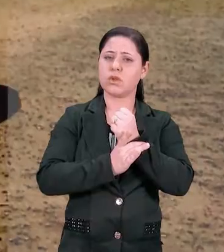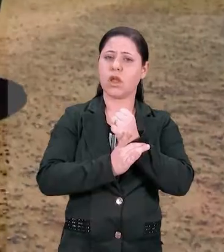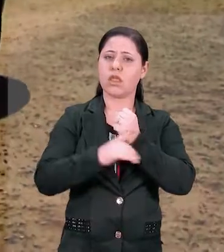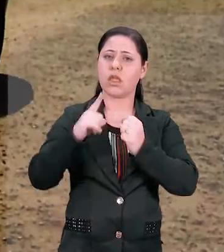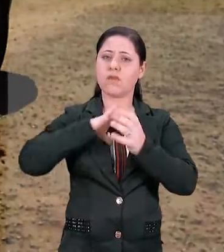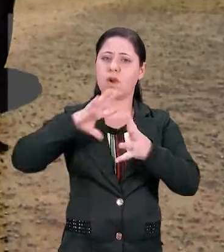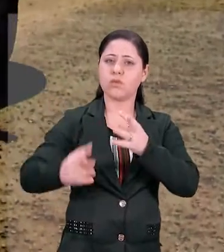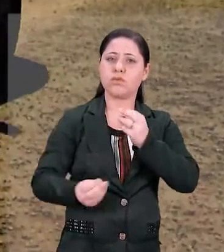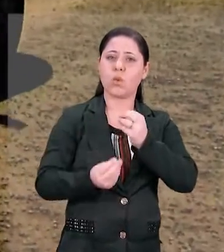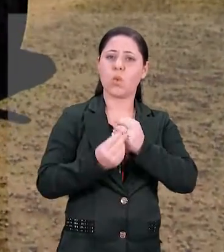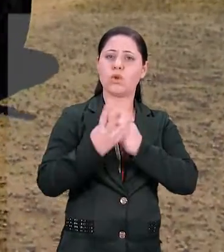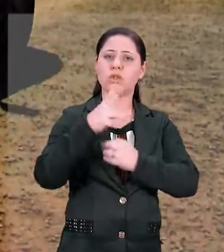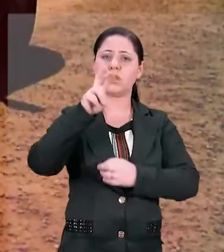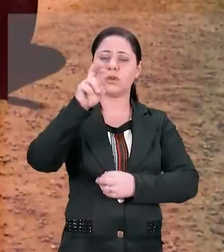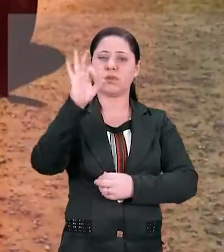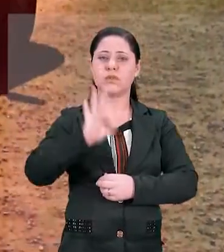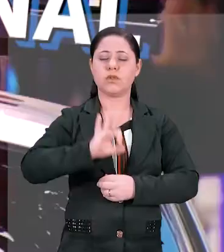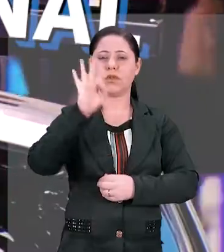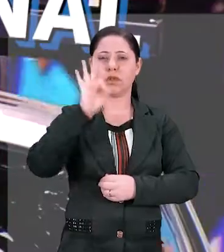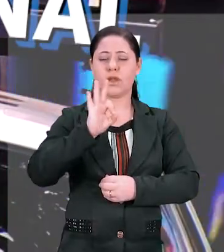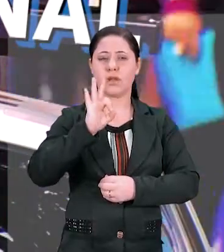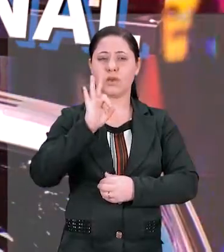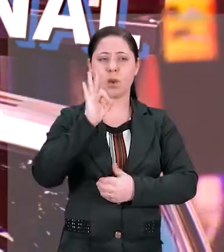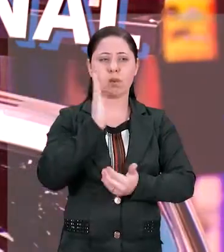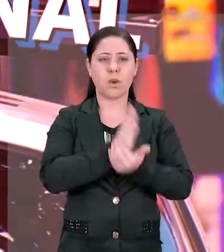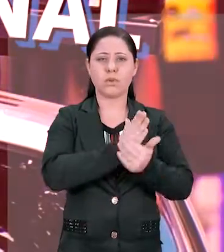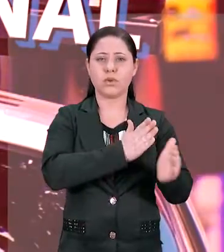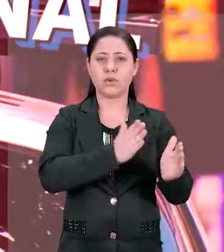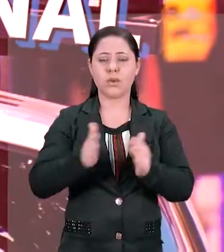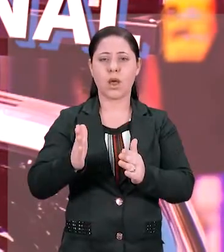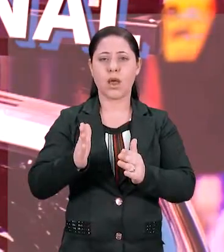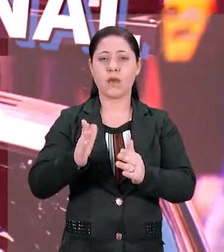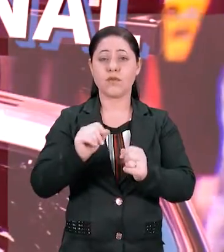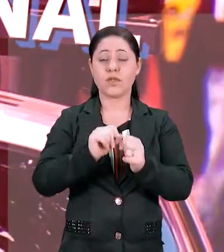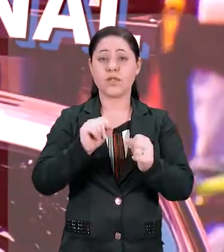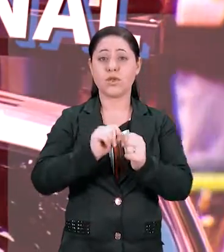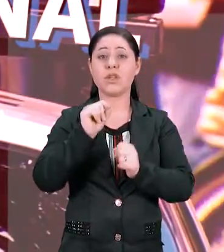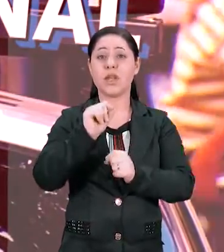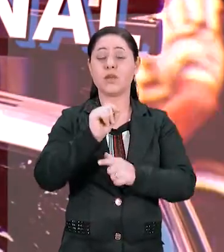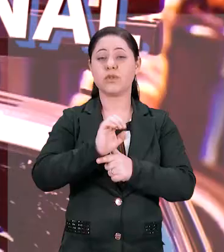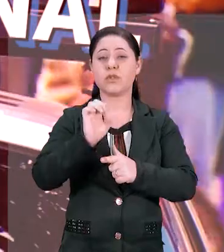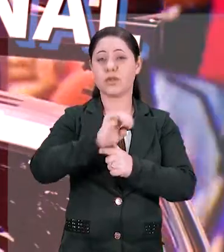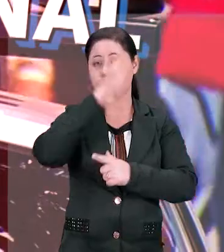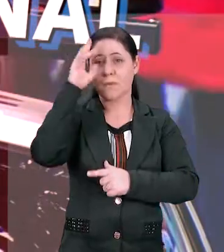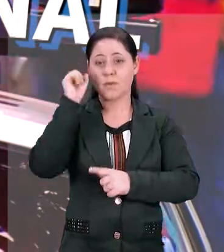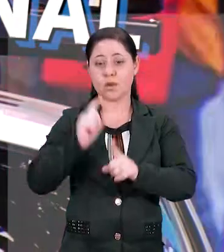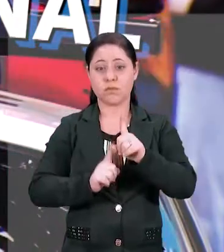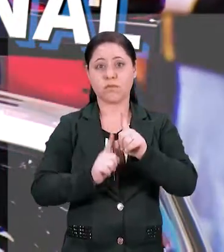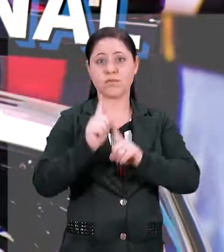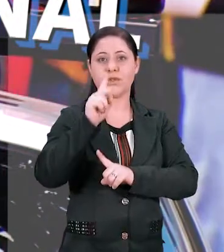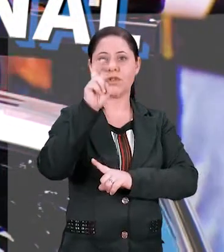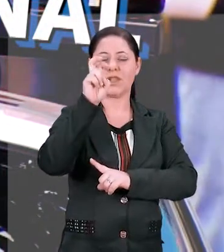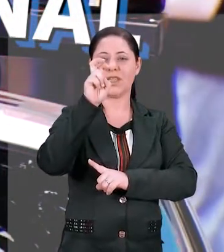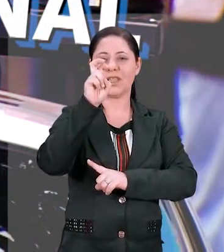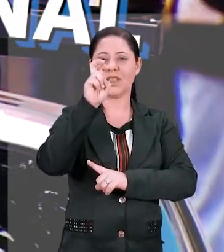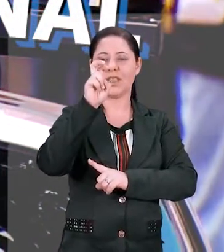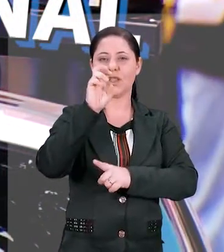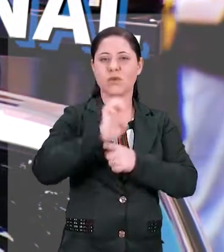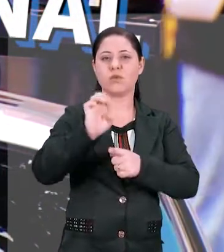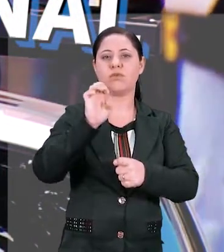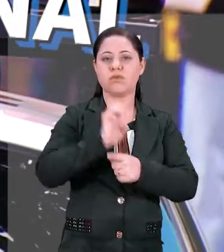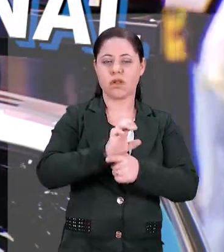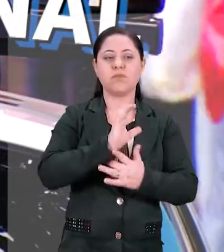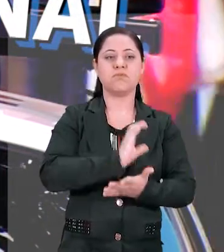de 45% no período, colocando o Mato Grosso do Sul como o 5º estado no ranking nacional